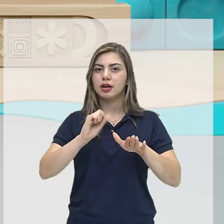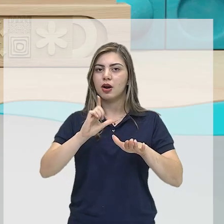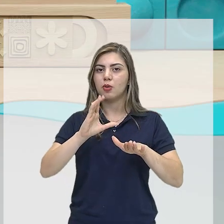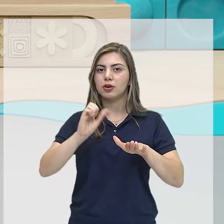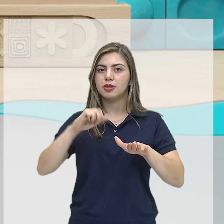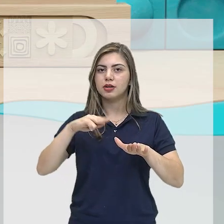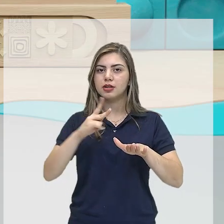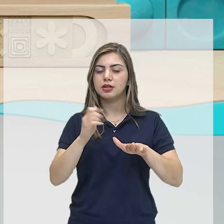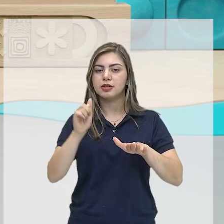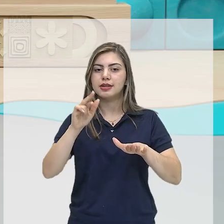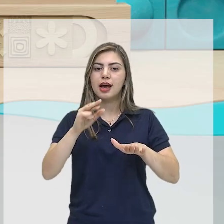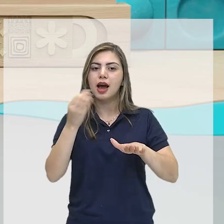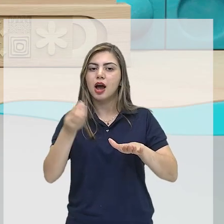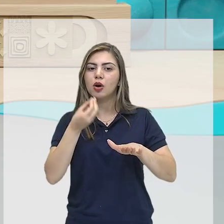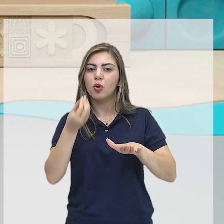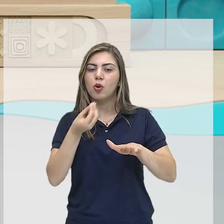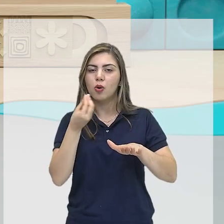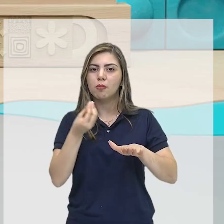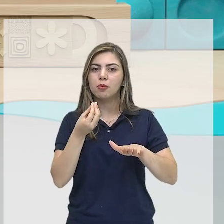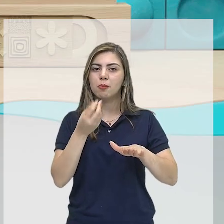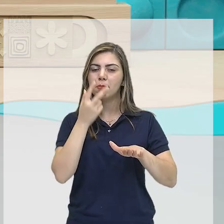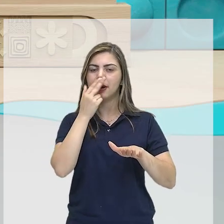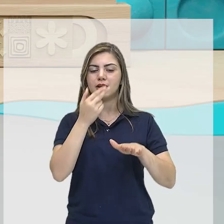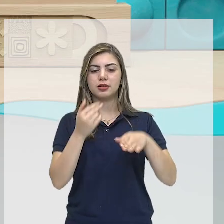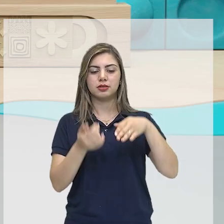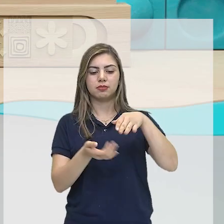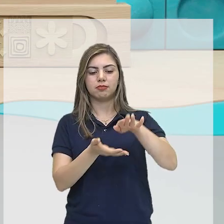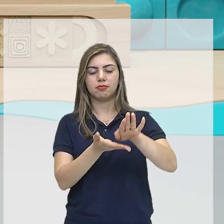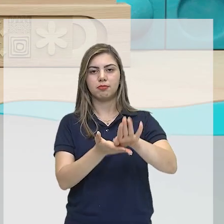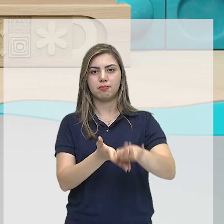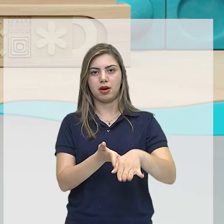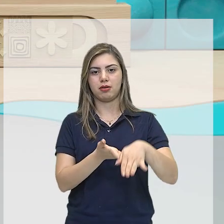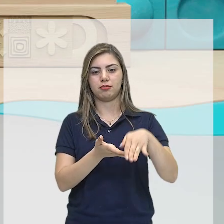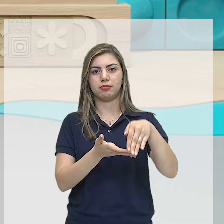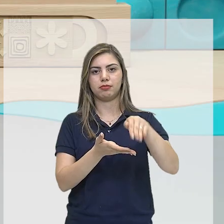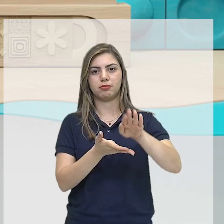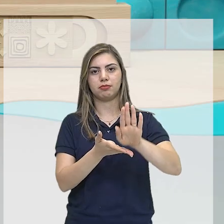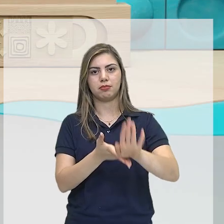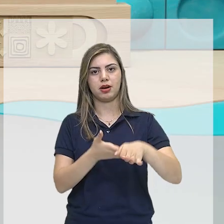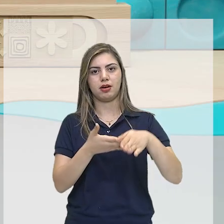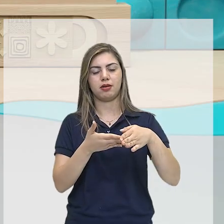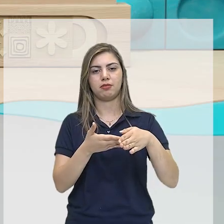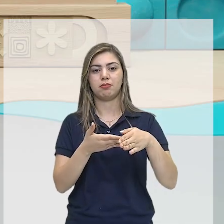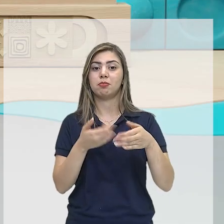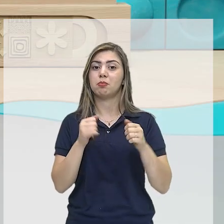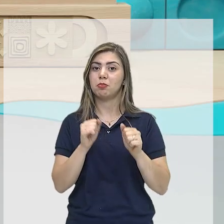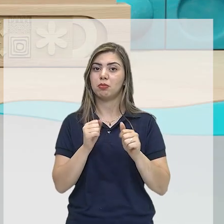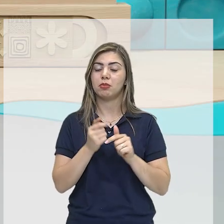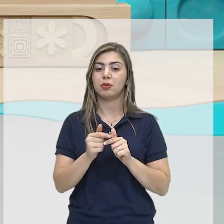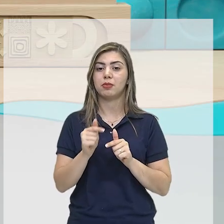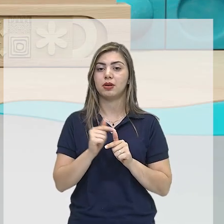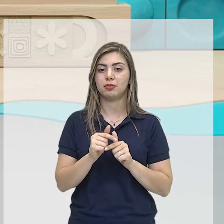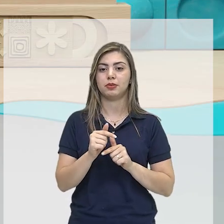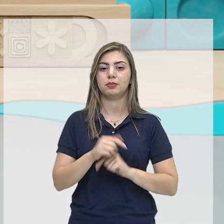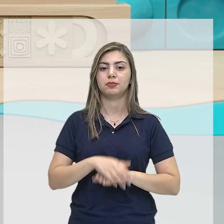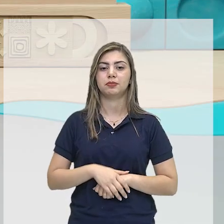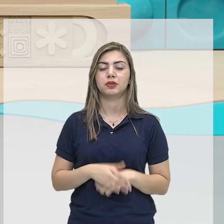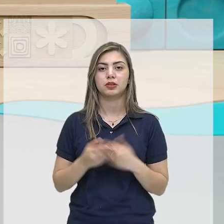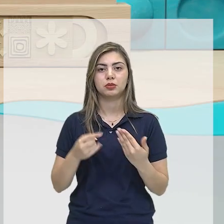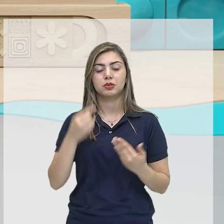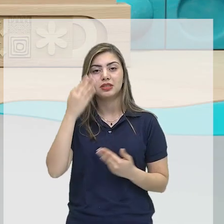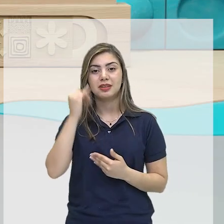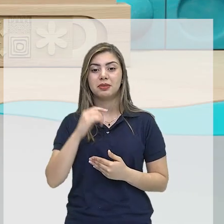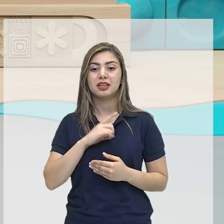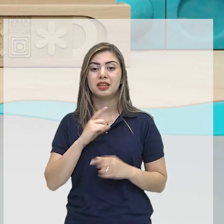primeiro que vai ter contato com o chão, né? E como o peso é jogado principalmente para os dedos, esse tipo de